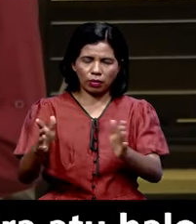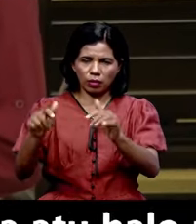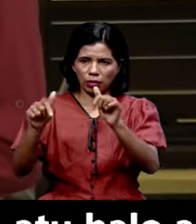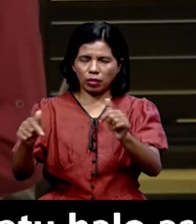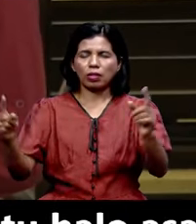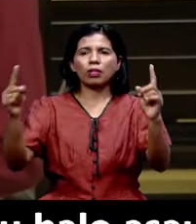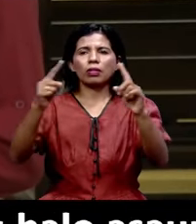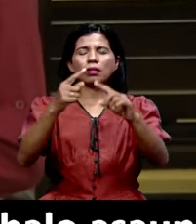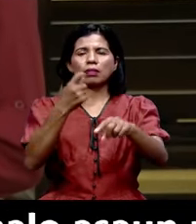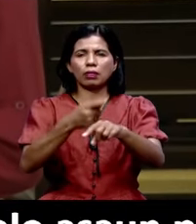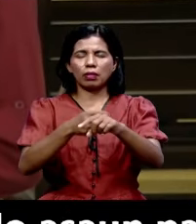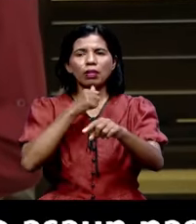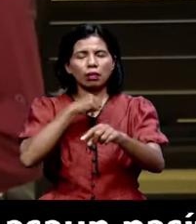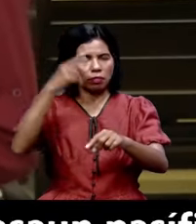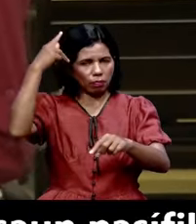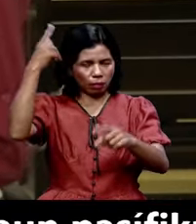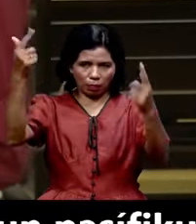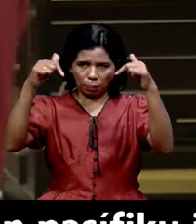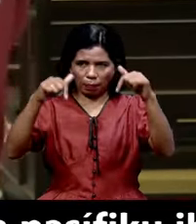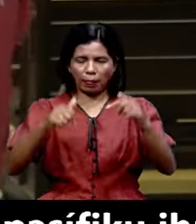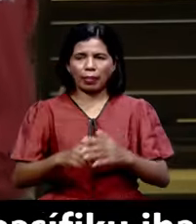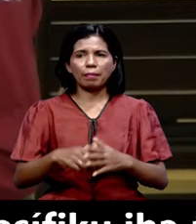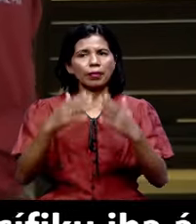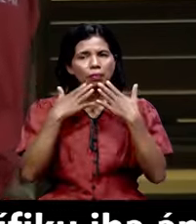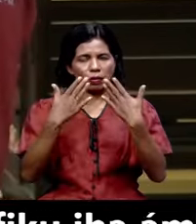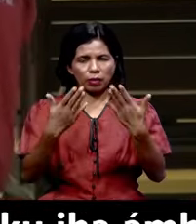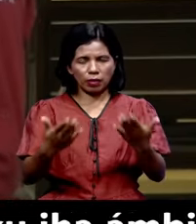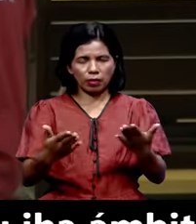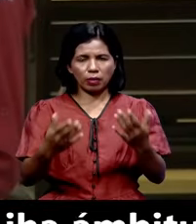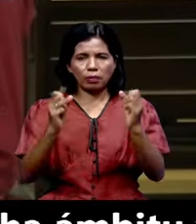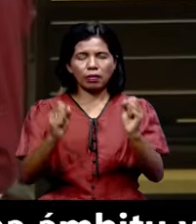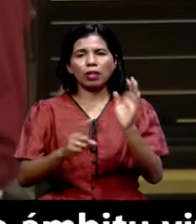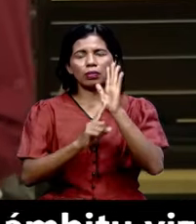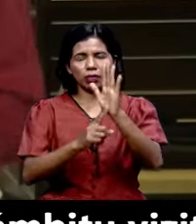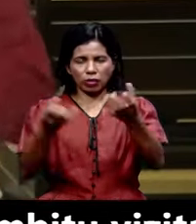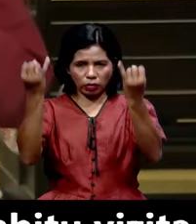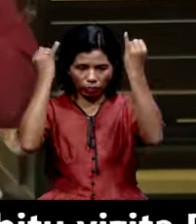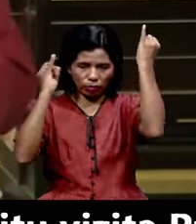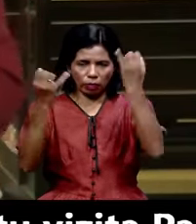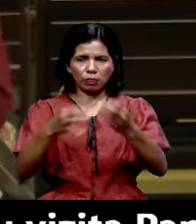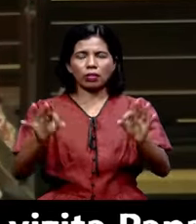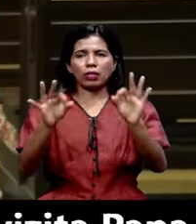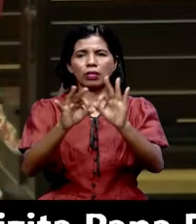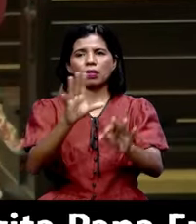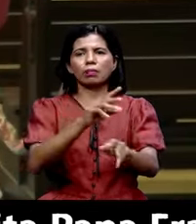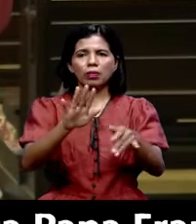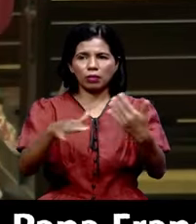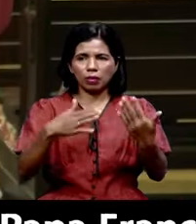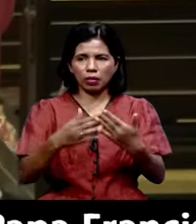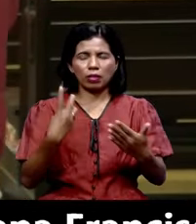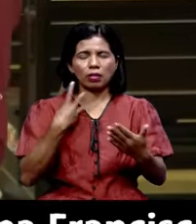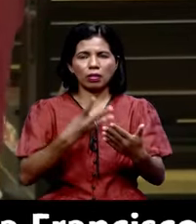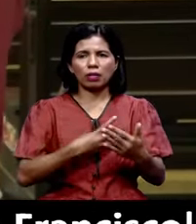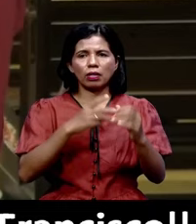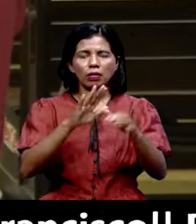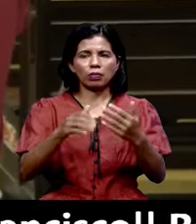toba tempo ne be amu papa mai obrigado para cam paru ku bela atualiza informação importante irane ba itani ho visto te respeto le sami de sesa tu buat